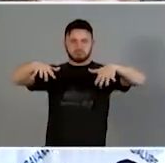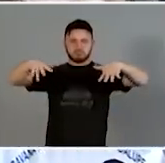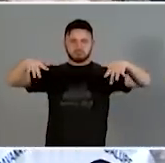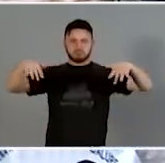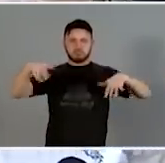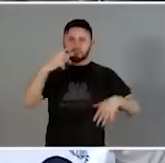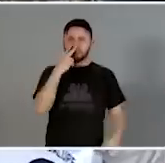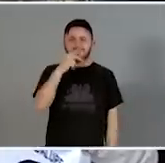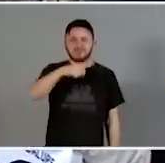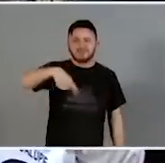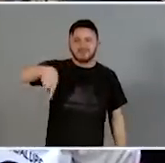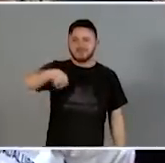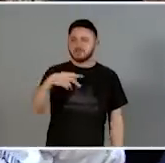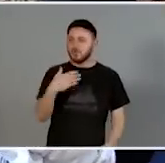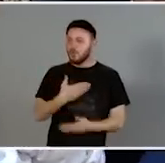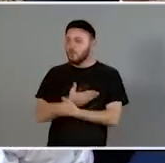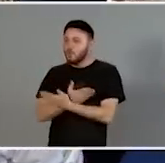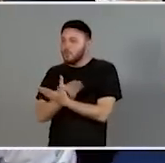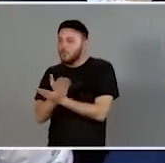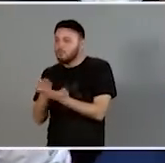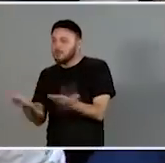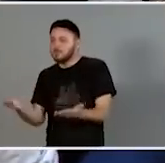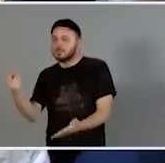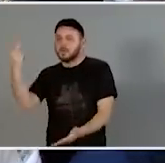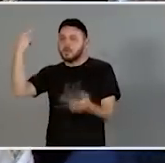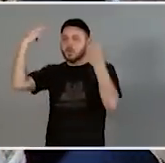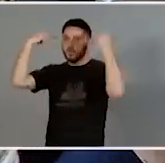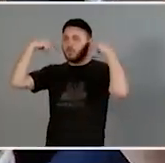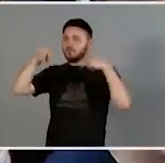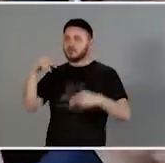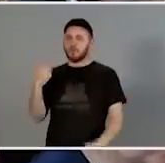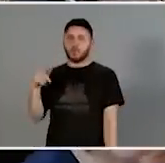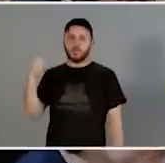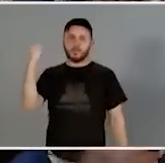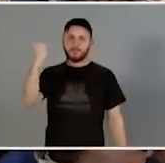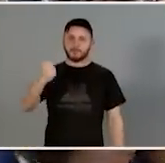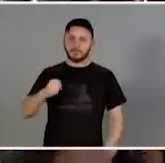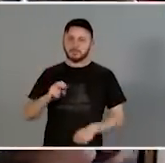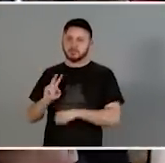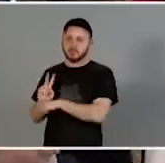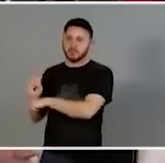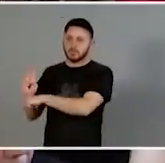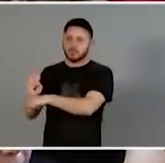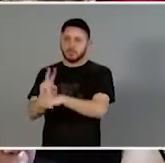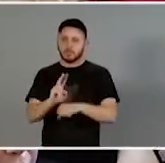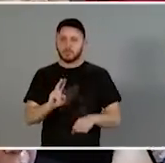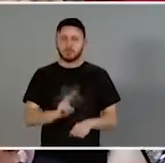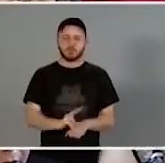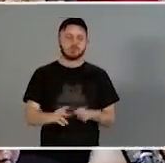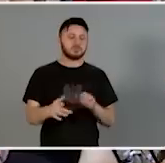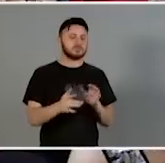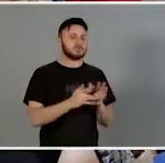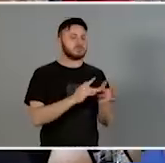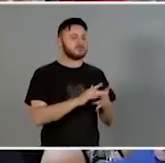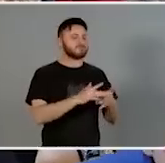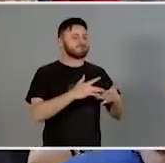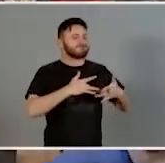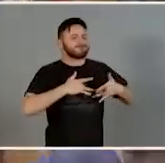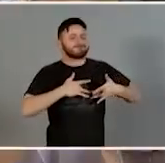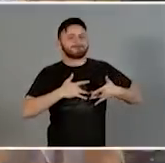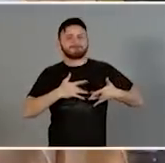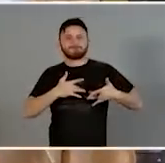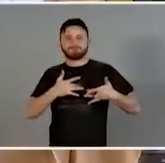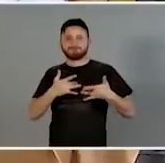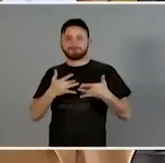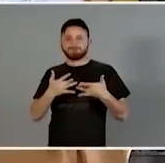ovelha sem pastor. Quem puder pode sentar. Fui movido em compaixão, que